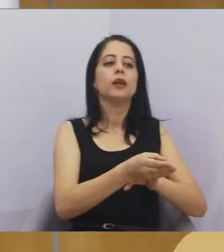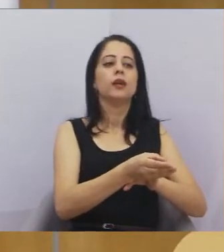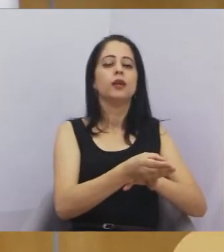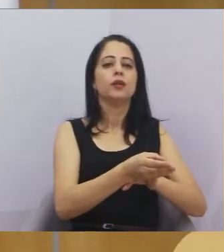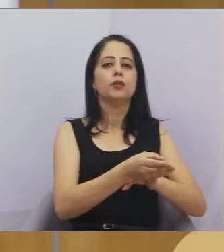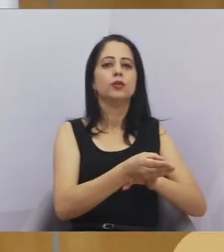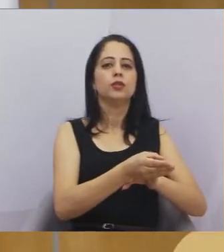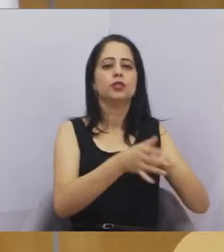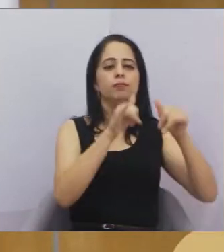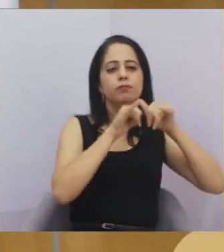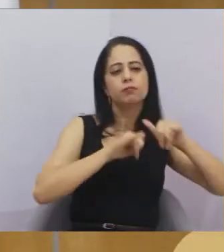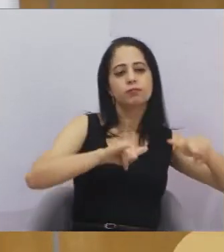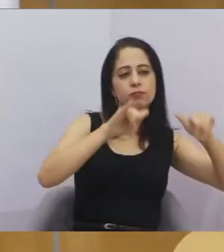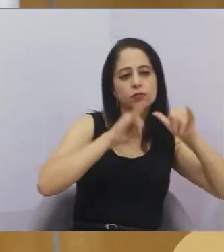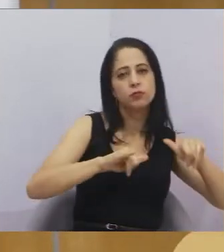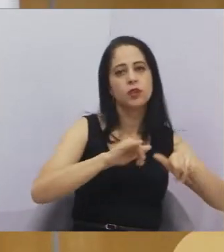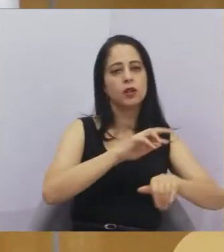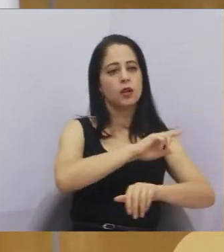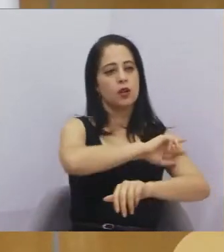racial,